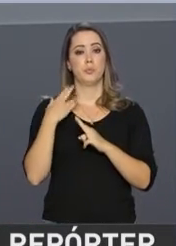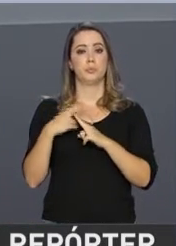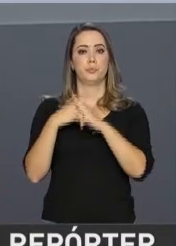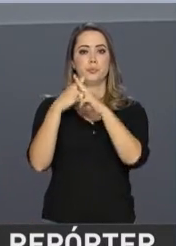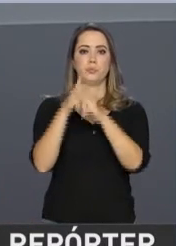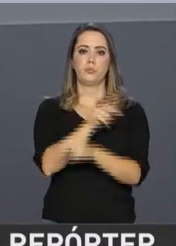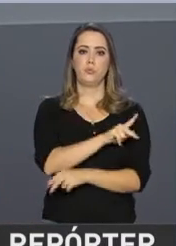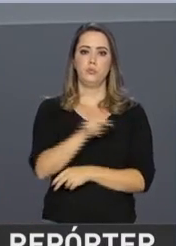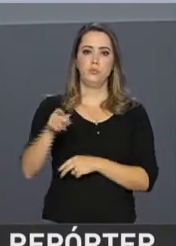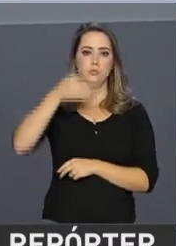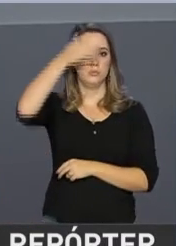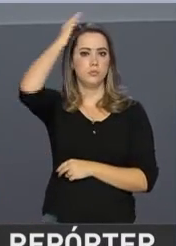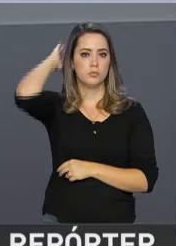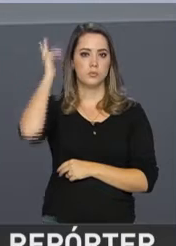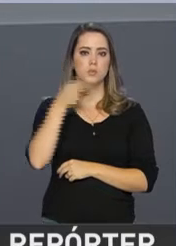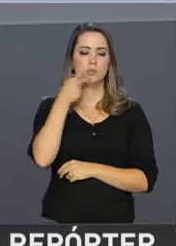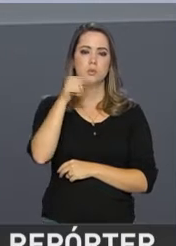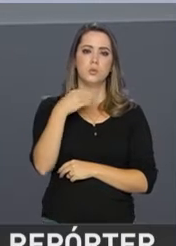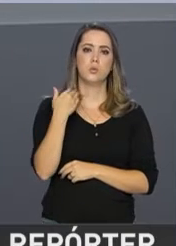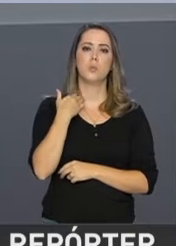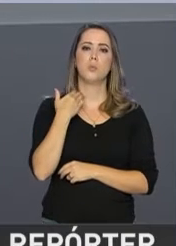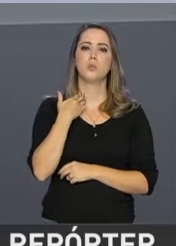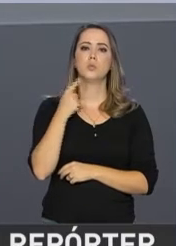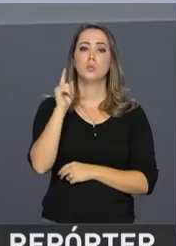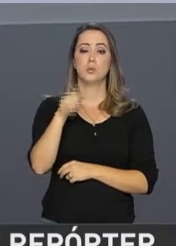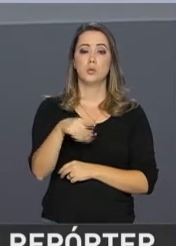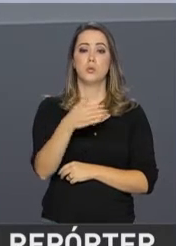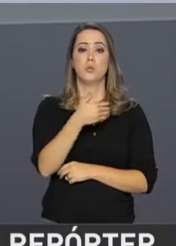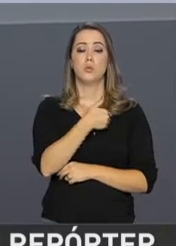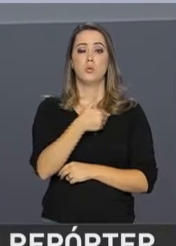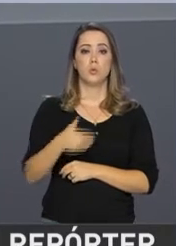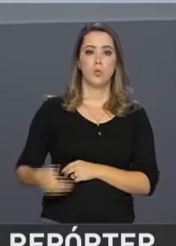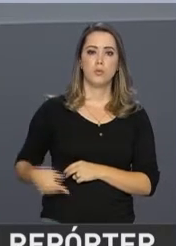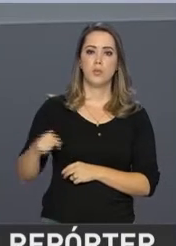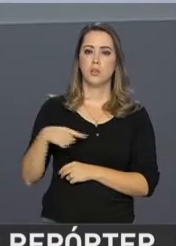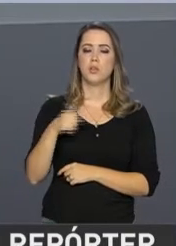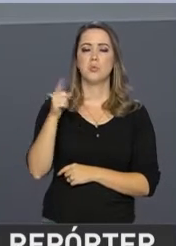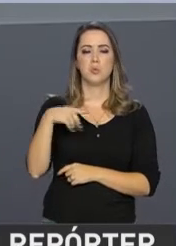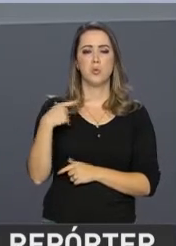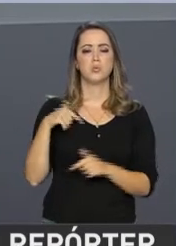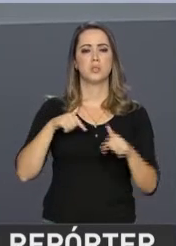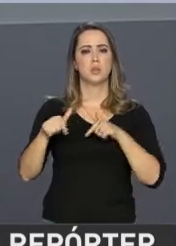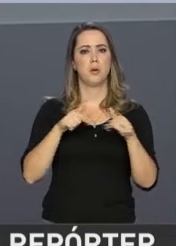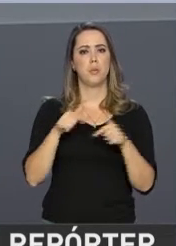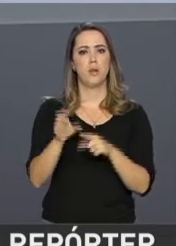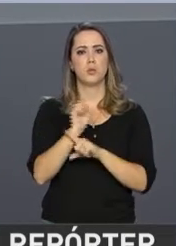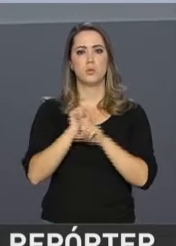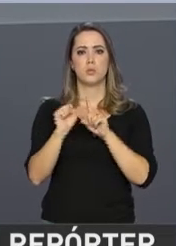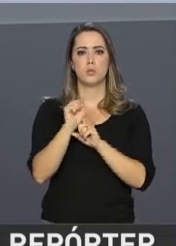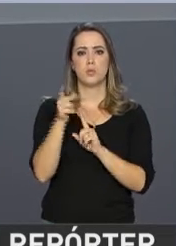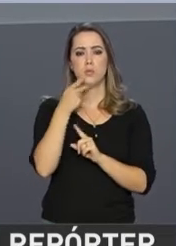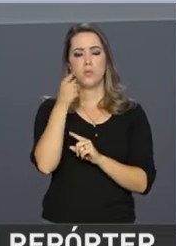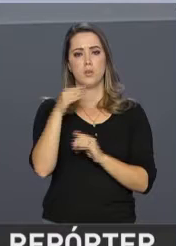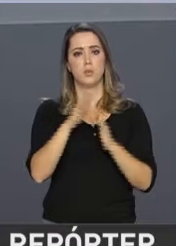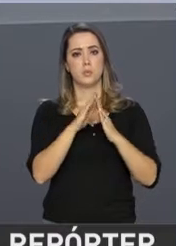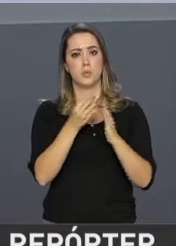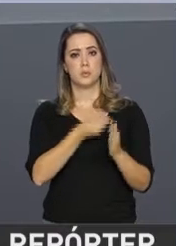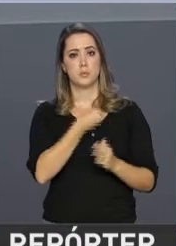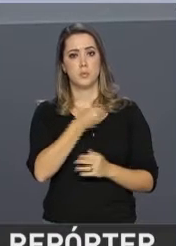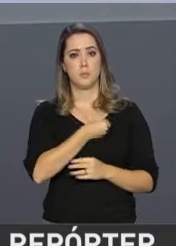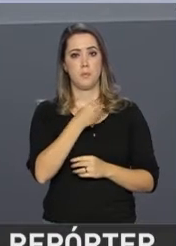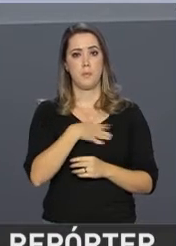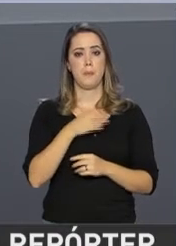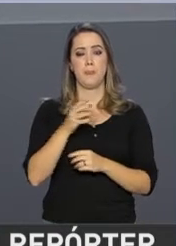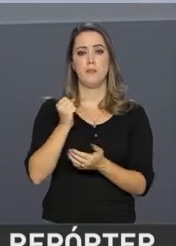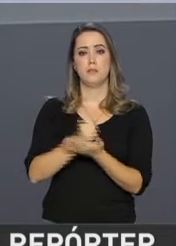econômica federal o presidente michel temer afirmou que o banco público tem uma vocação social e citou o programa minha casa minha vida